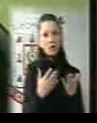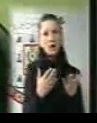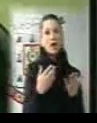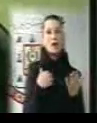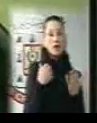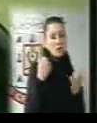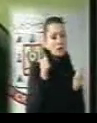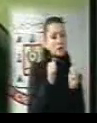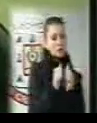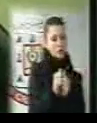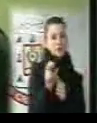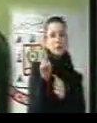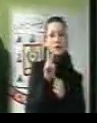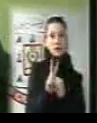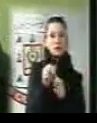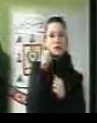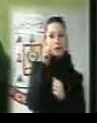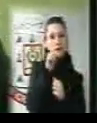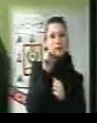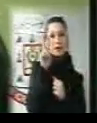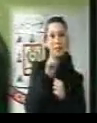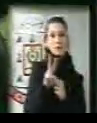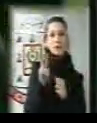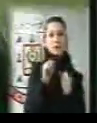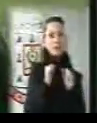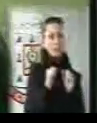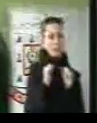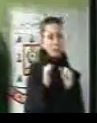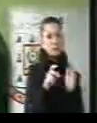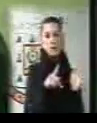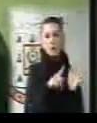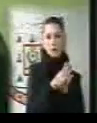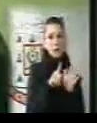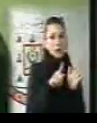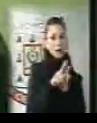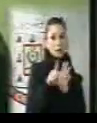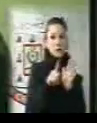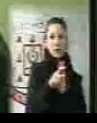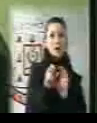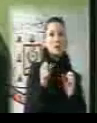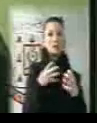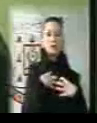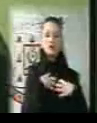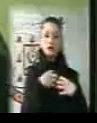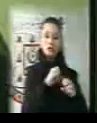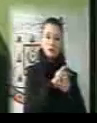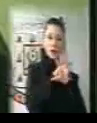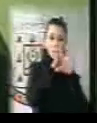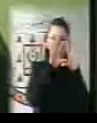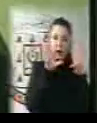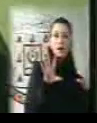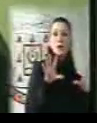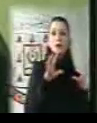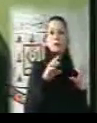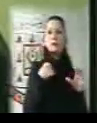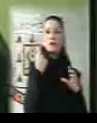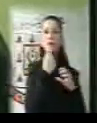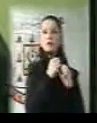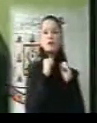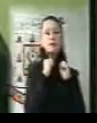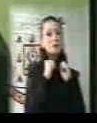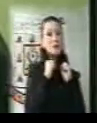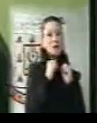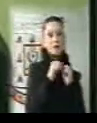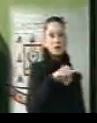e dos senhores vereadores para que façam os seus questionamentos, para que de forma muito clara a gente possa